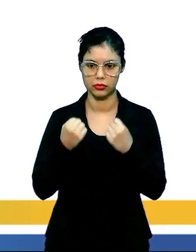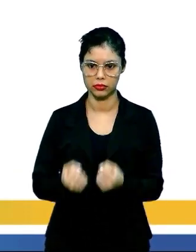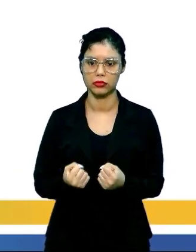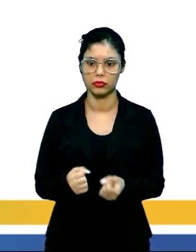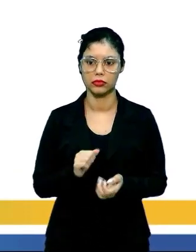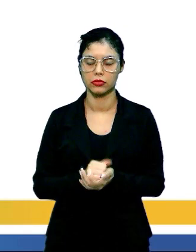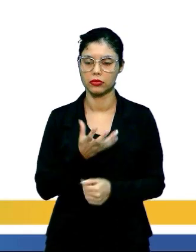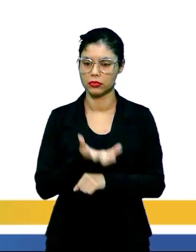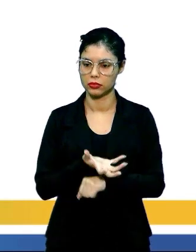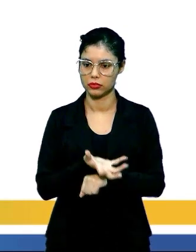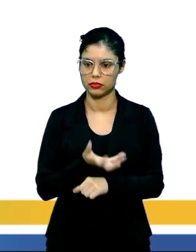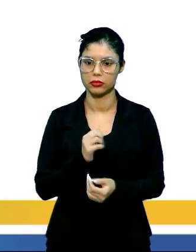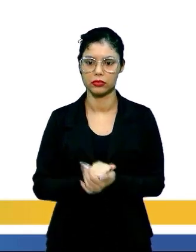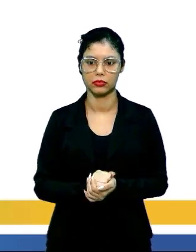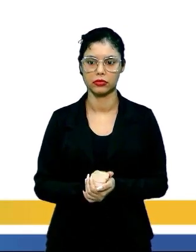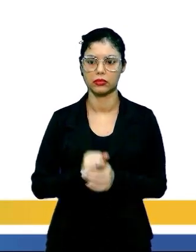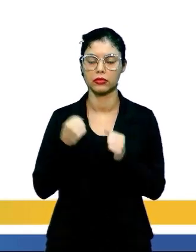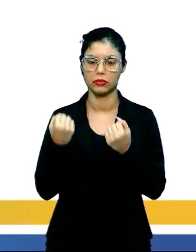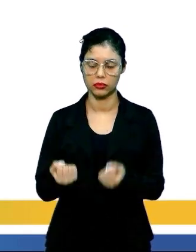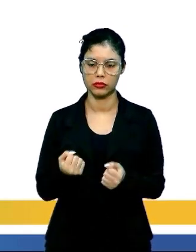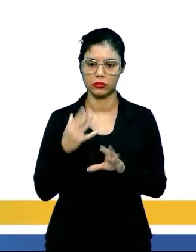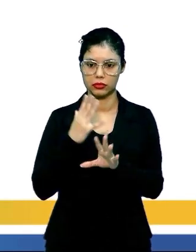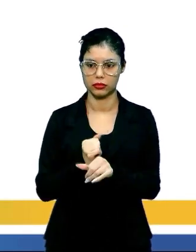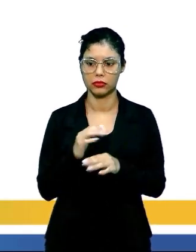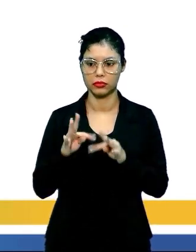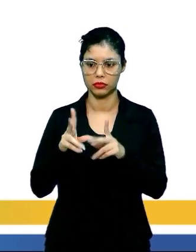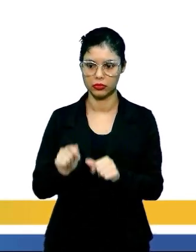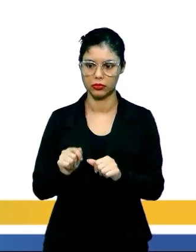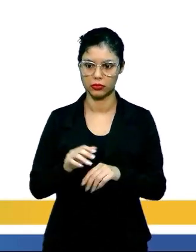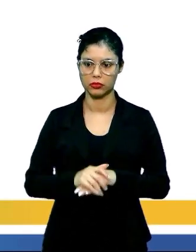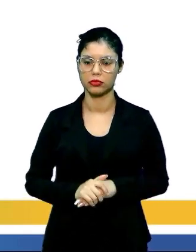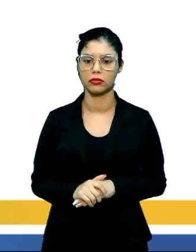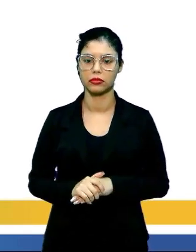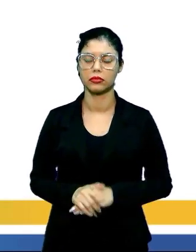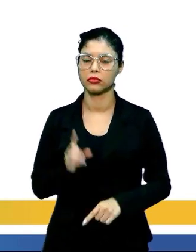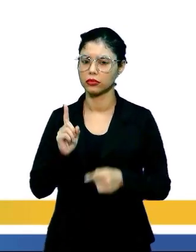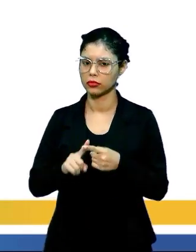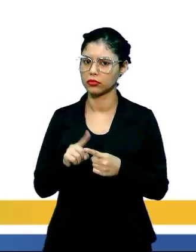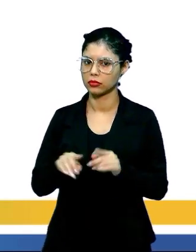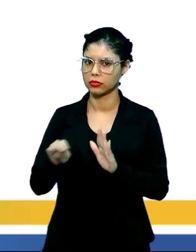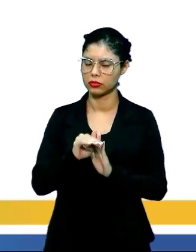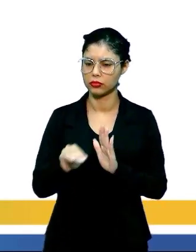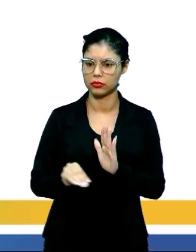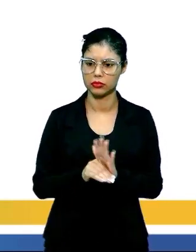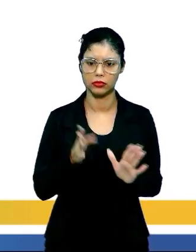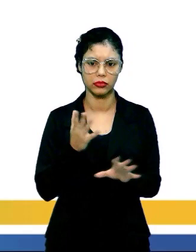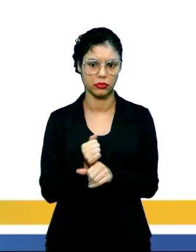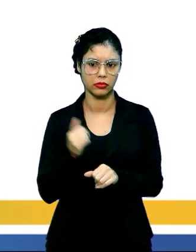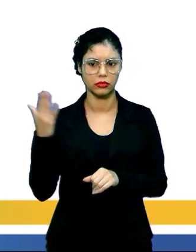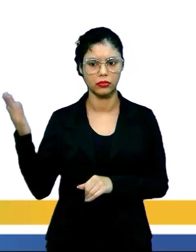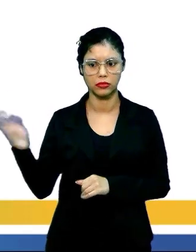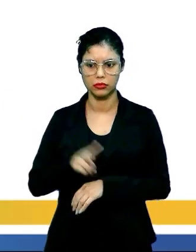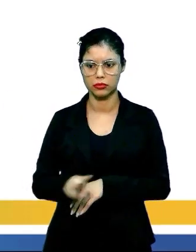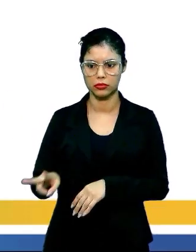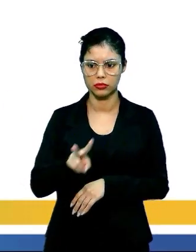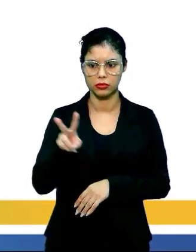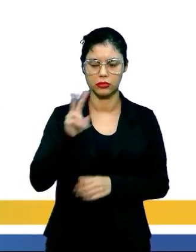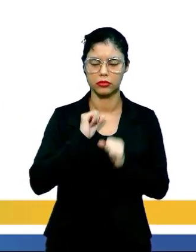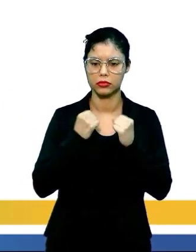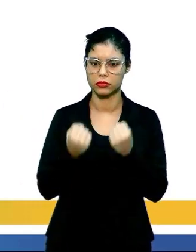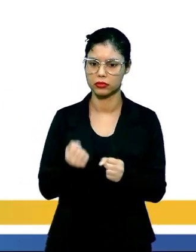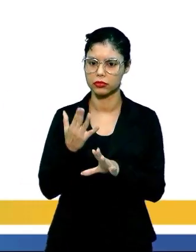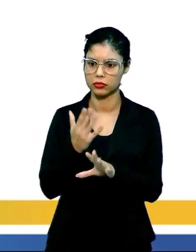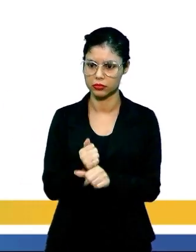pela disciplina e soma tudo. Por que que aqui embaixo está somando esses valores? Porque são os